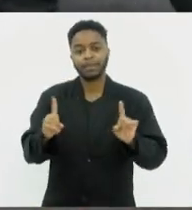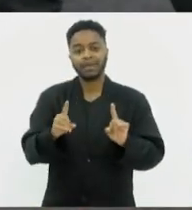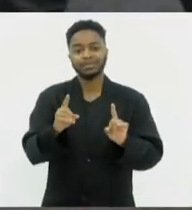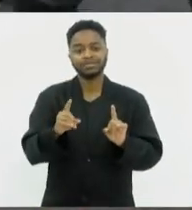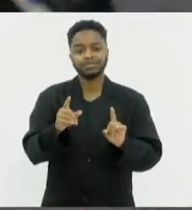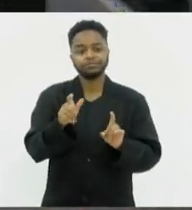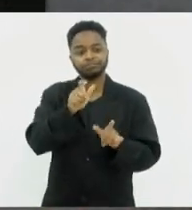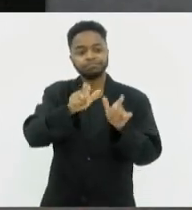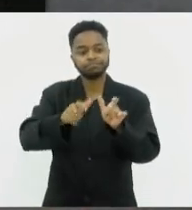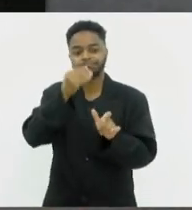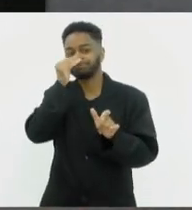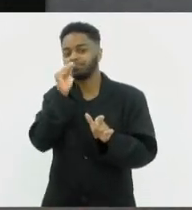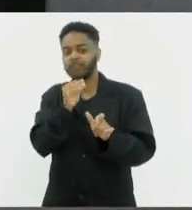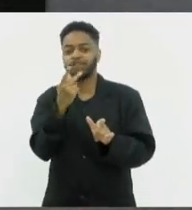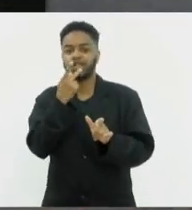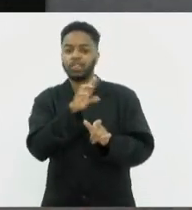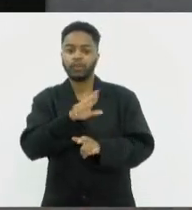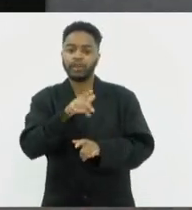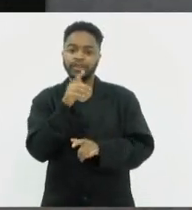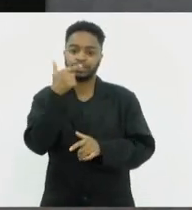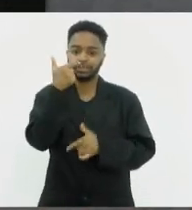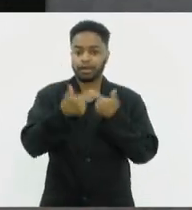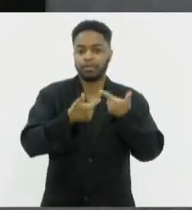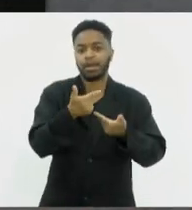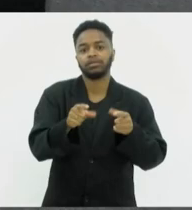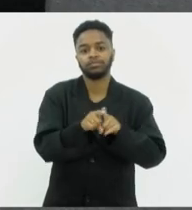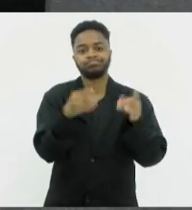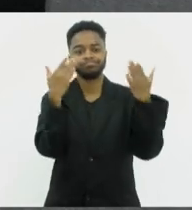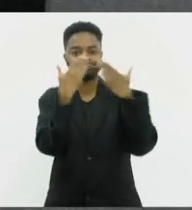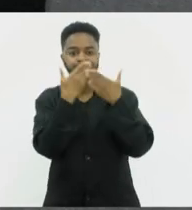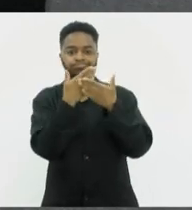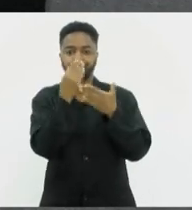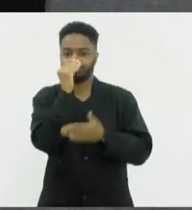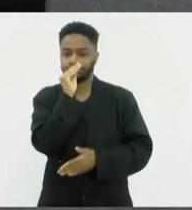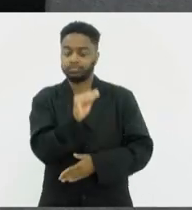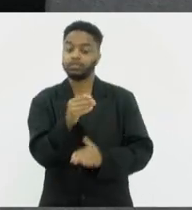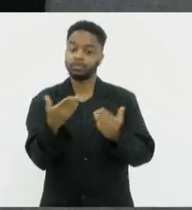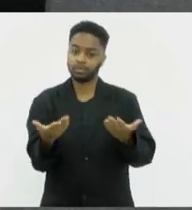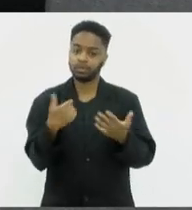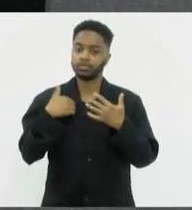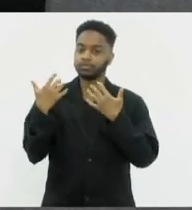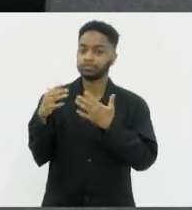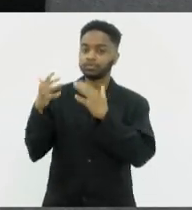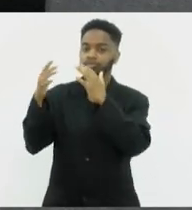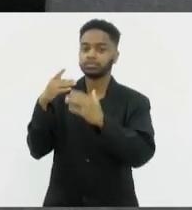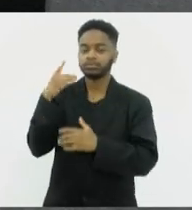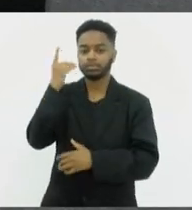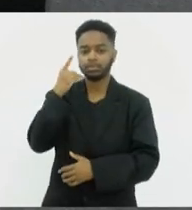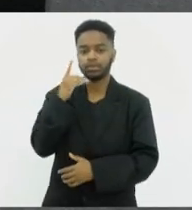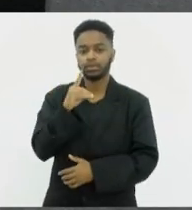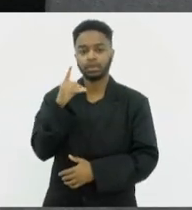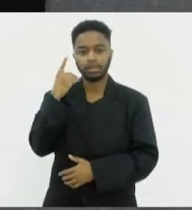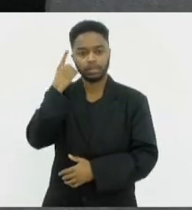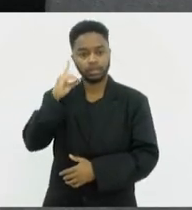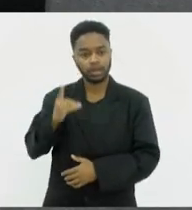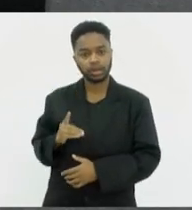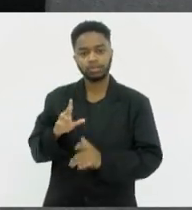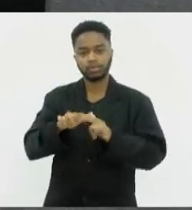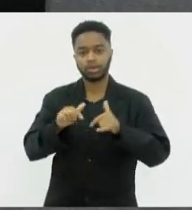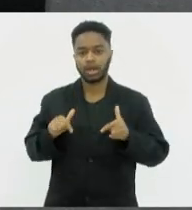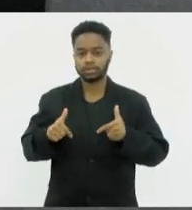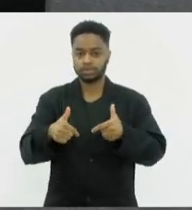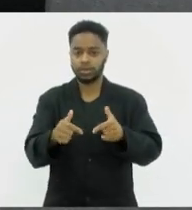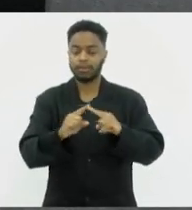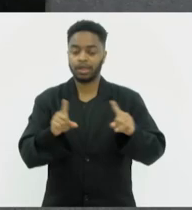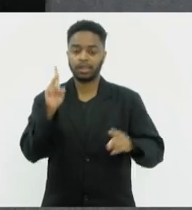trabalho e é invisibilizado. Então, nesse sentido, saudar a deputada Dani Balbi pela excelente iniciativa, mas lembrar que